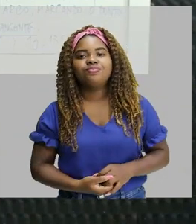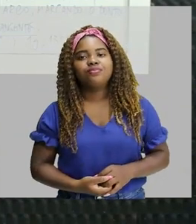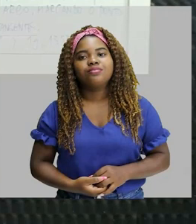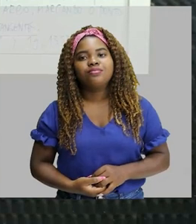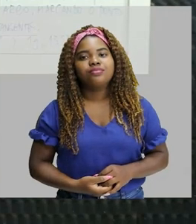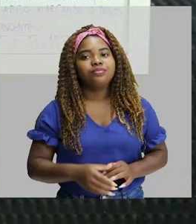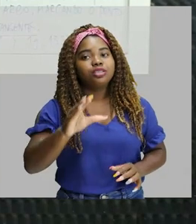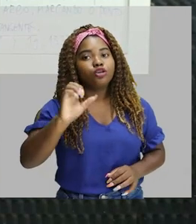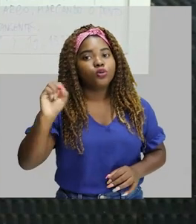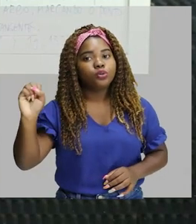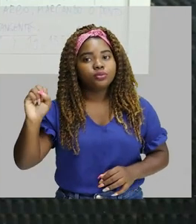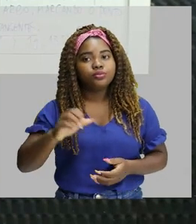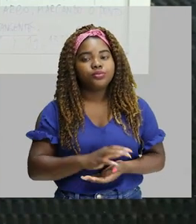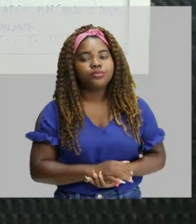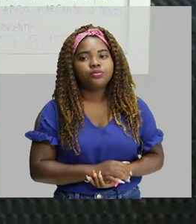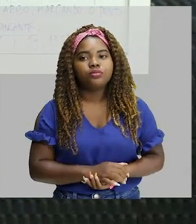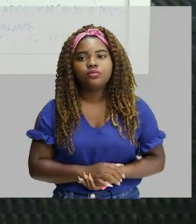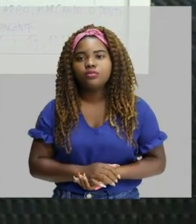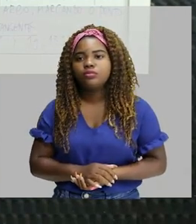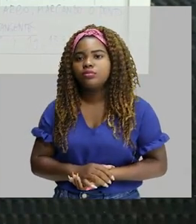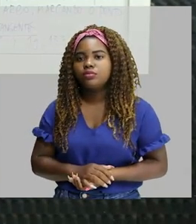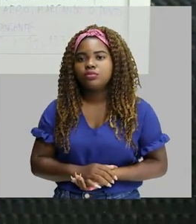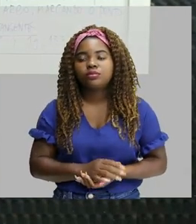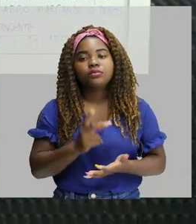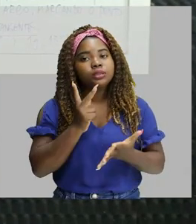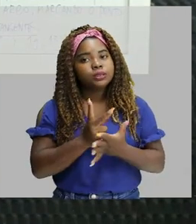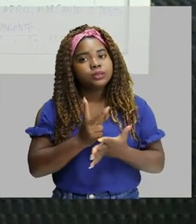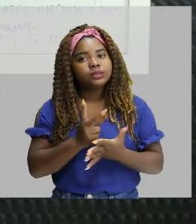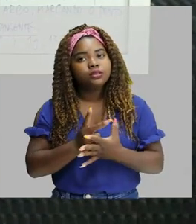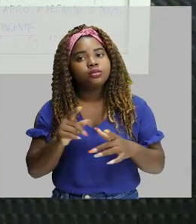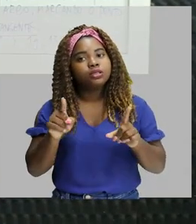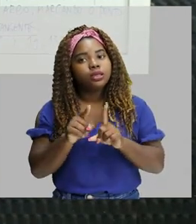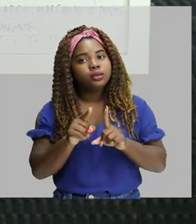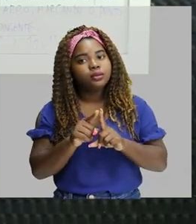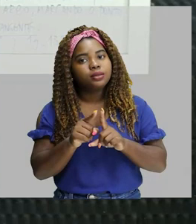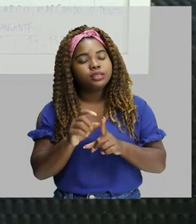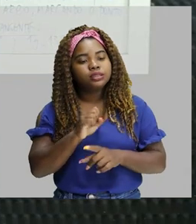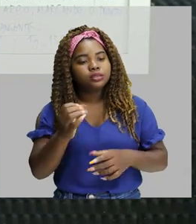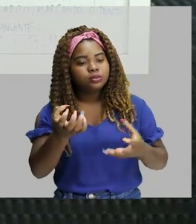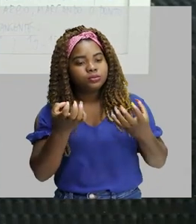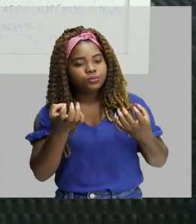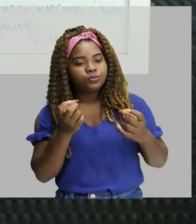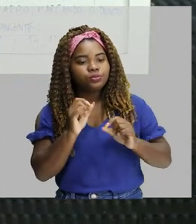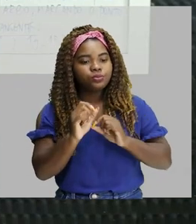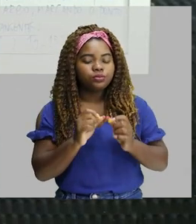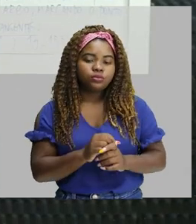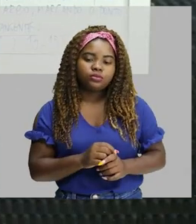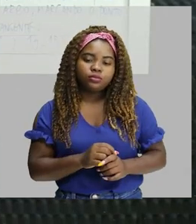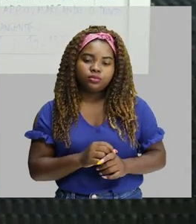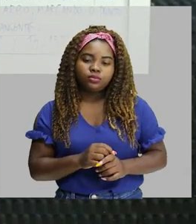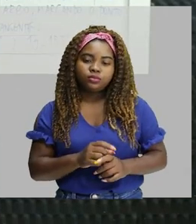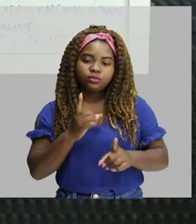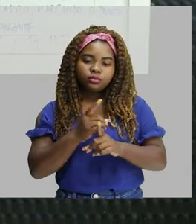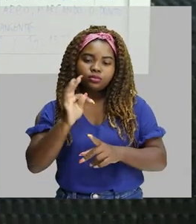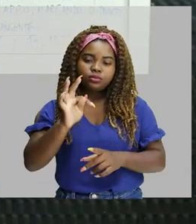eixo dos cossenos certo então Sempre é assim e também se eu quiser determinar a tangente